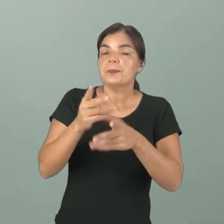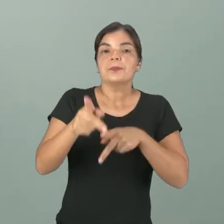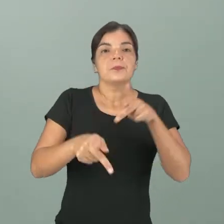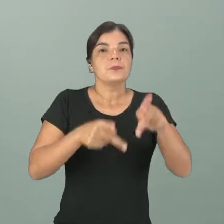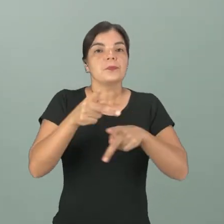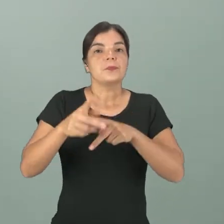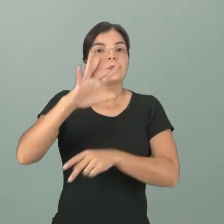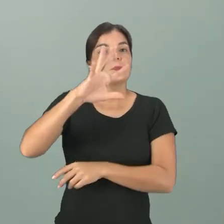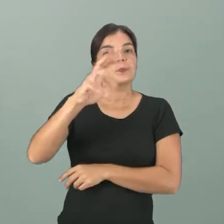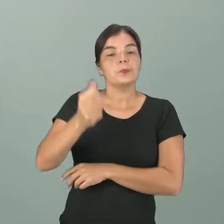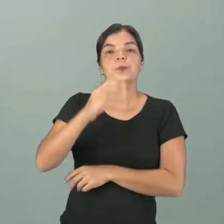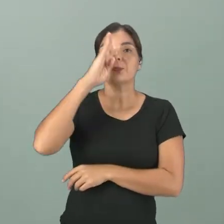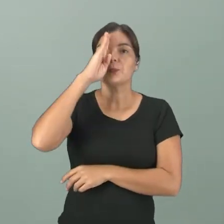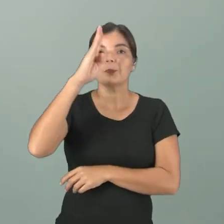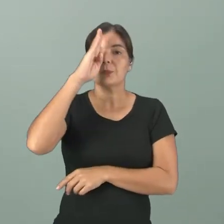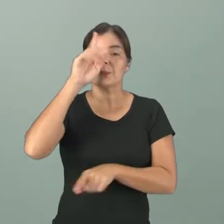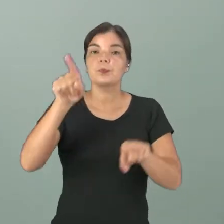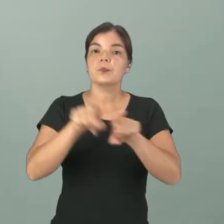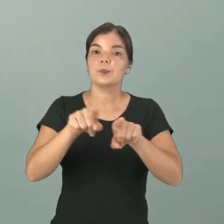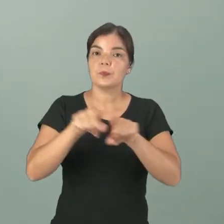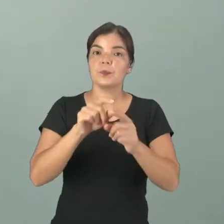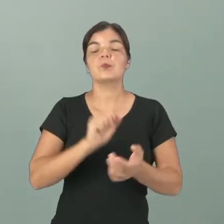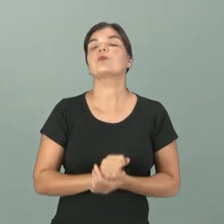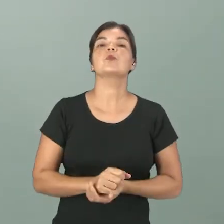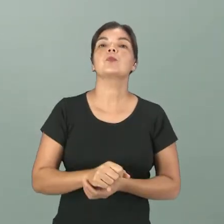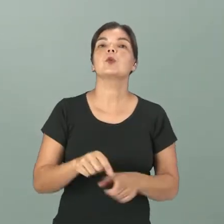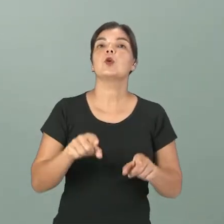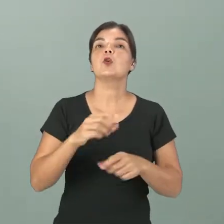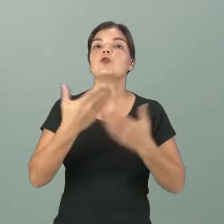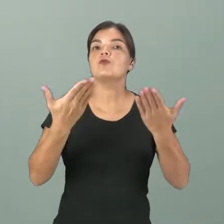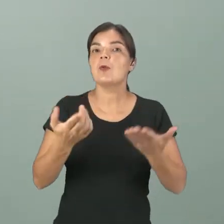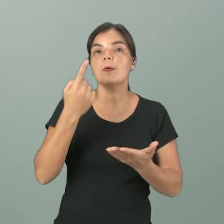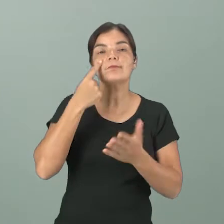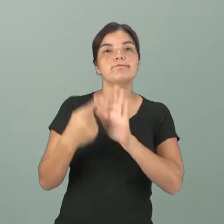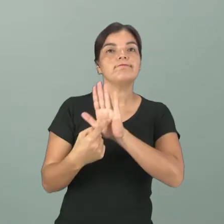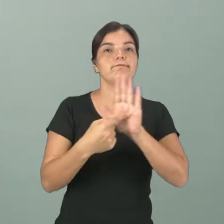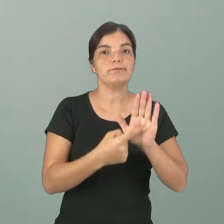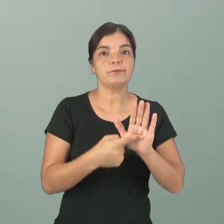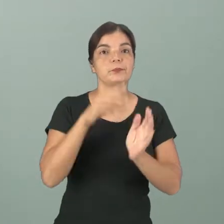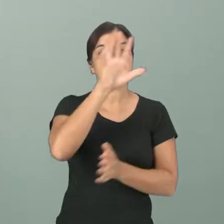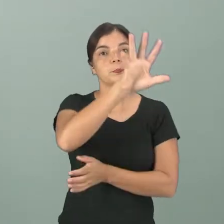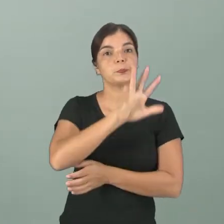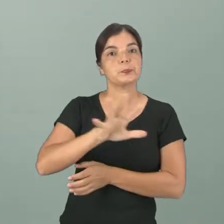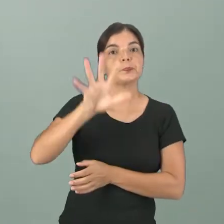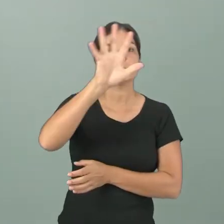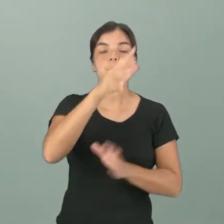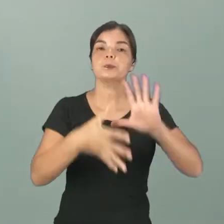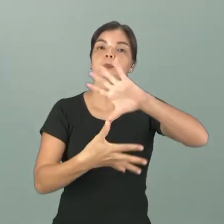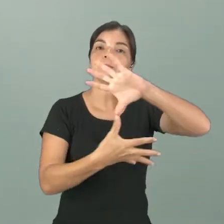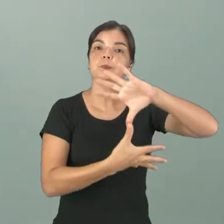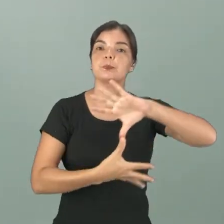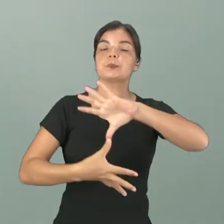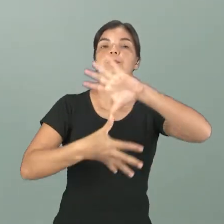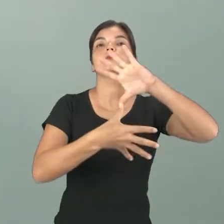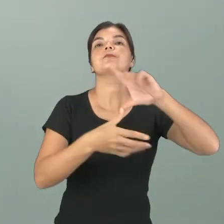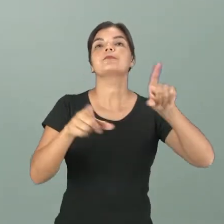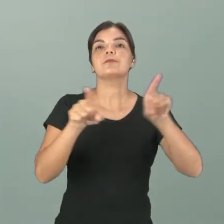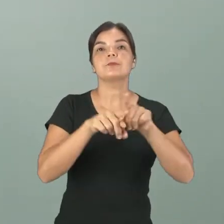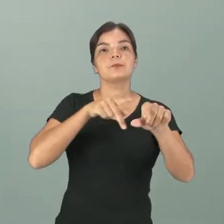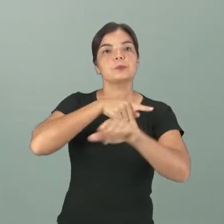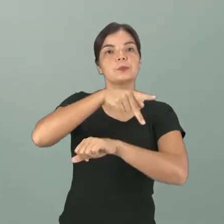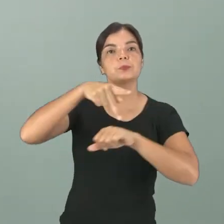povos africanos, principalmente na região subsaariana. E já já eu vou mostrar um mapa para vocês verem onde estão